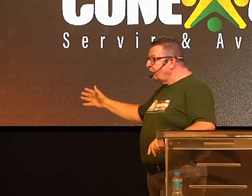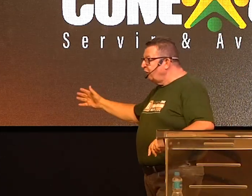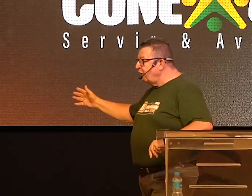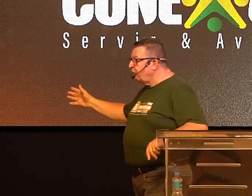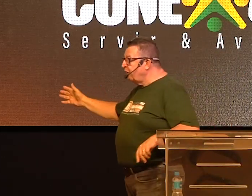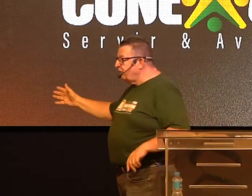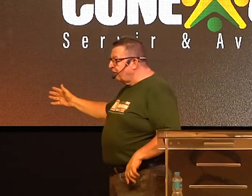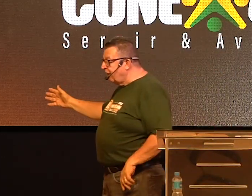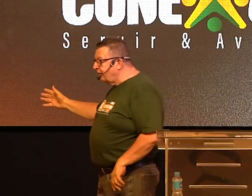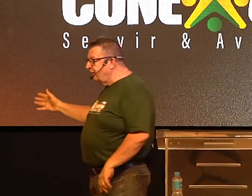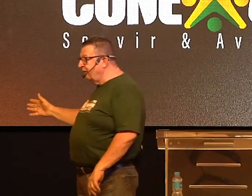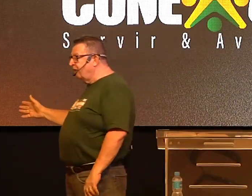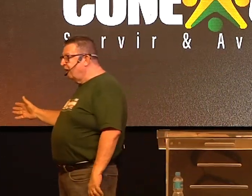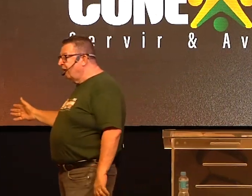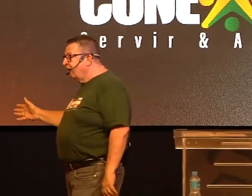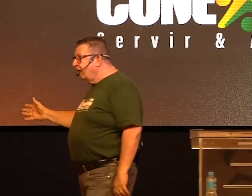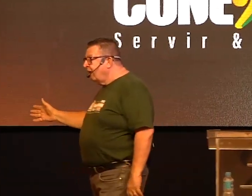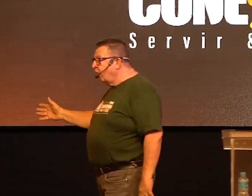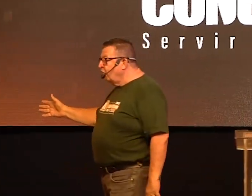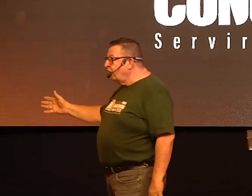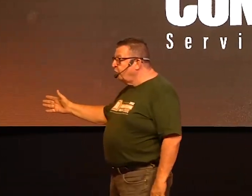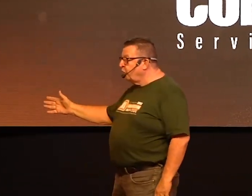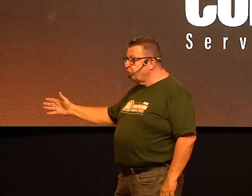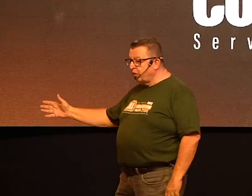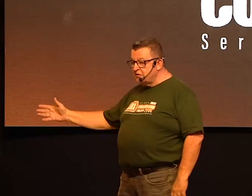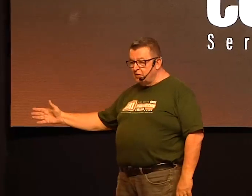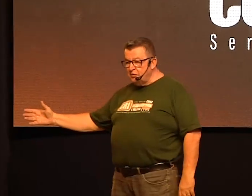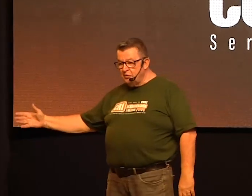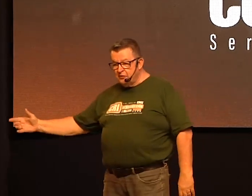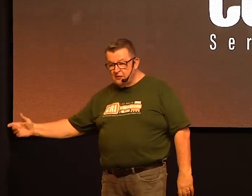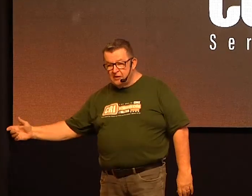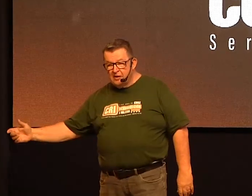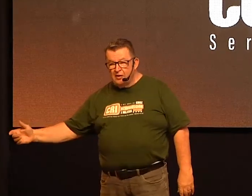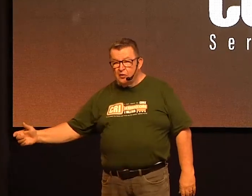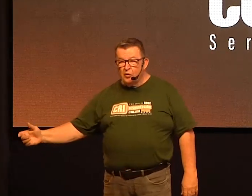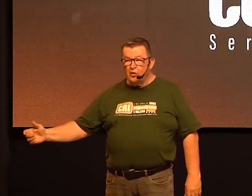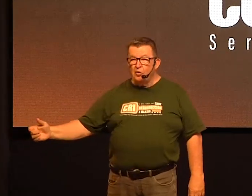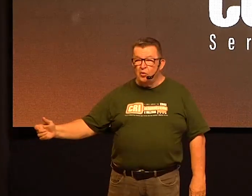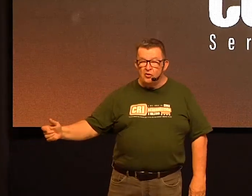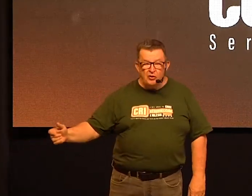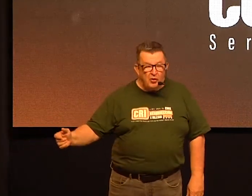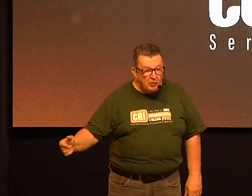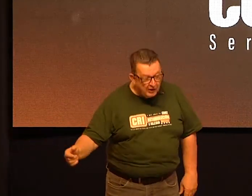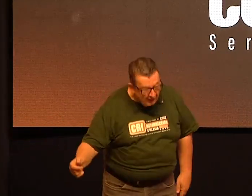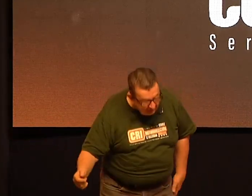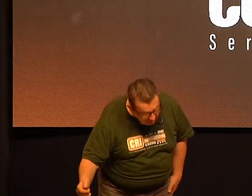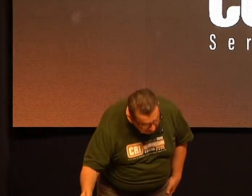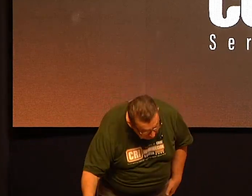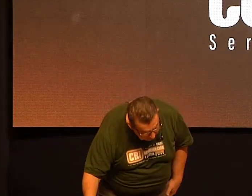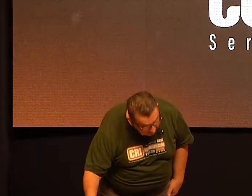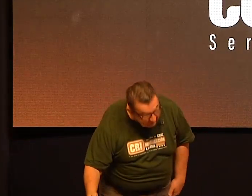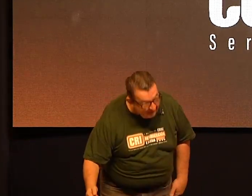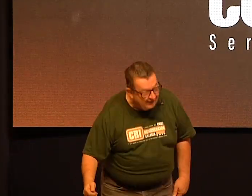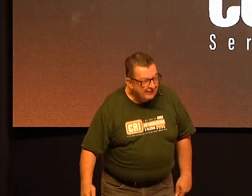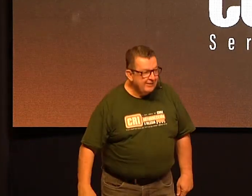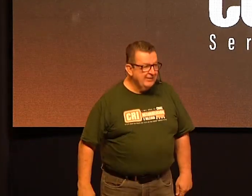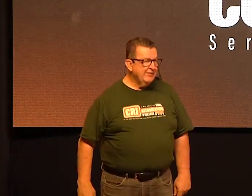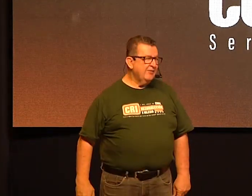ia puxando ele pela cidade. E aonde ele fosse passando, todo mundo se dobraria diante